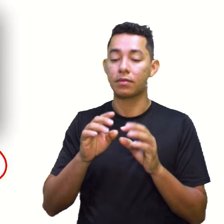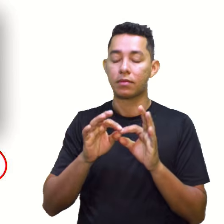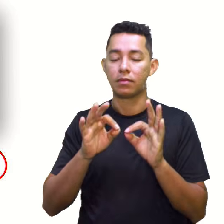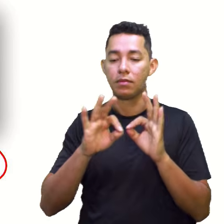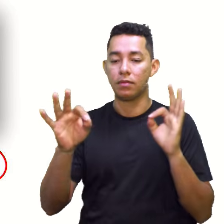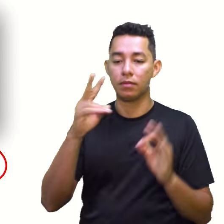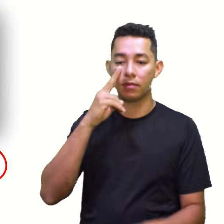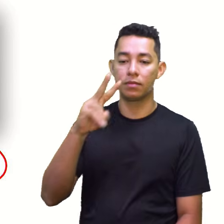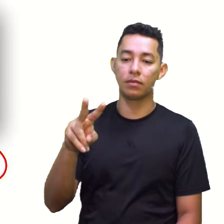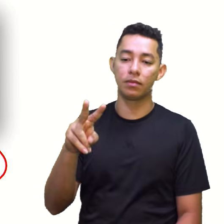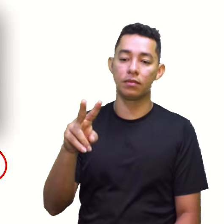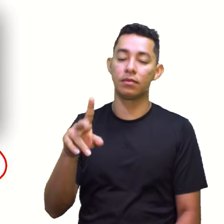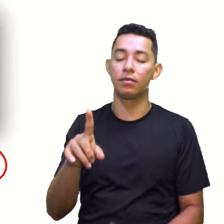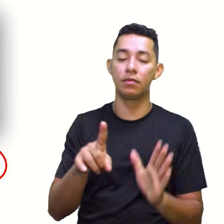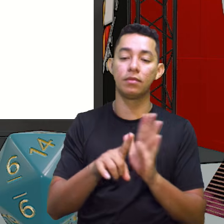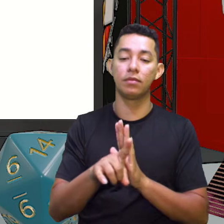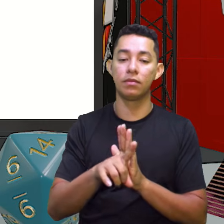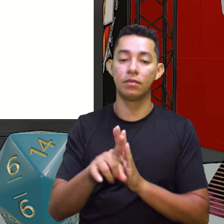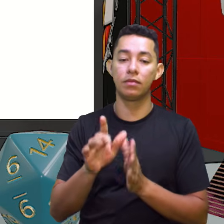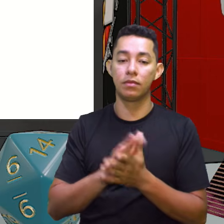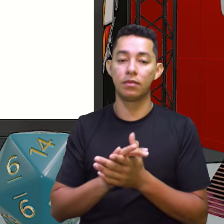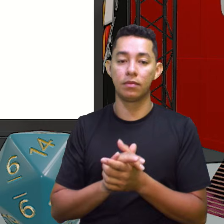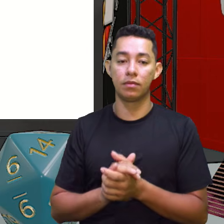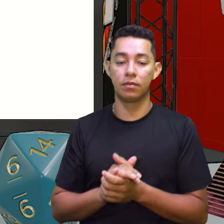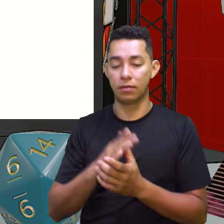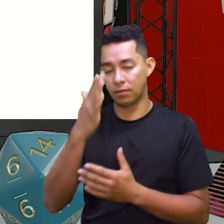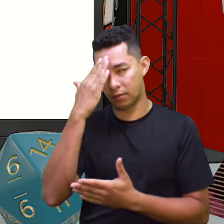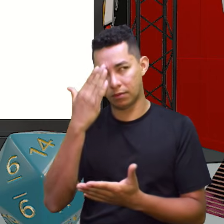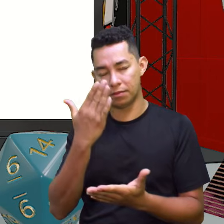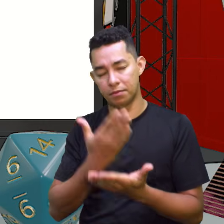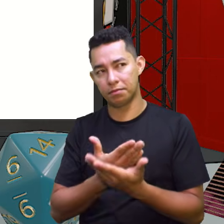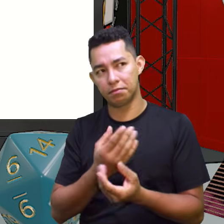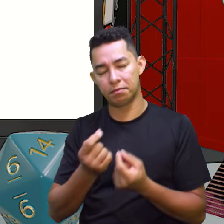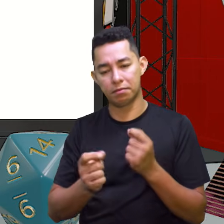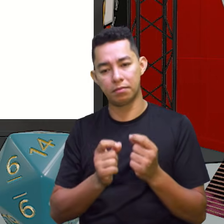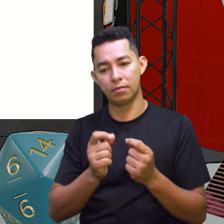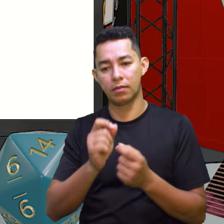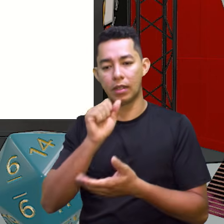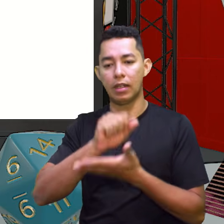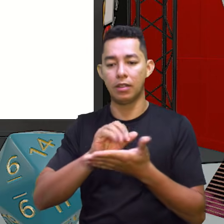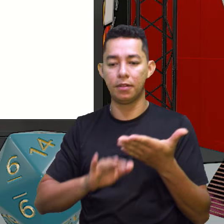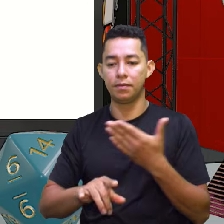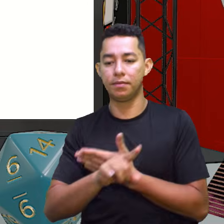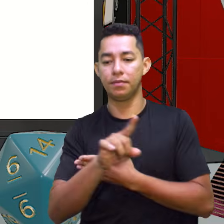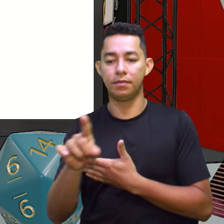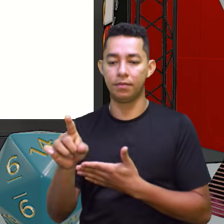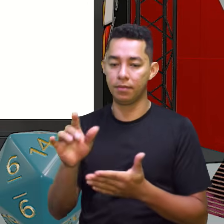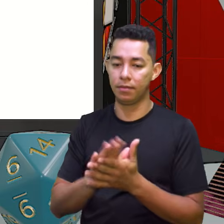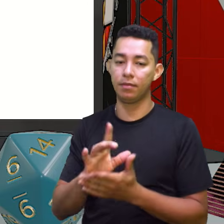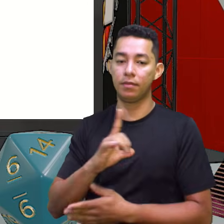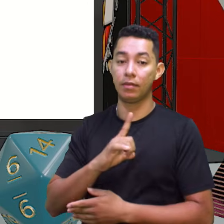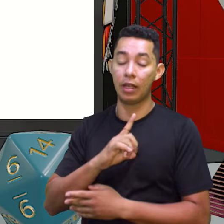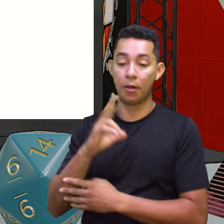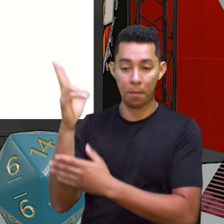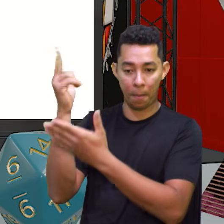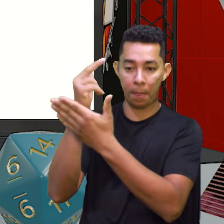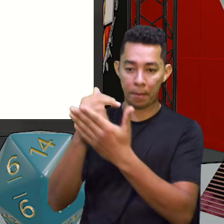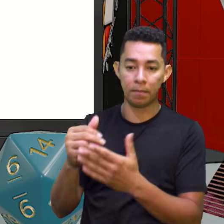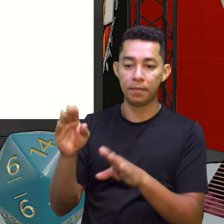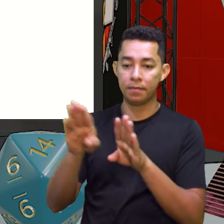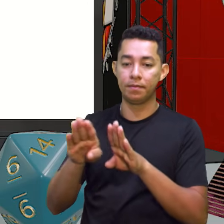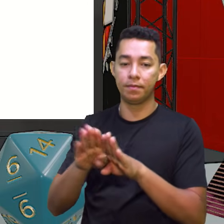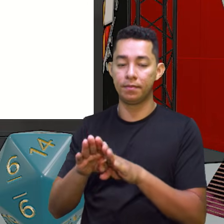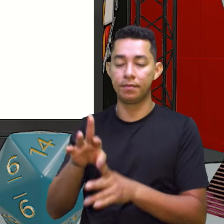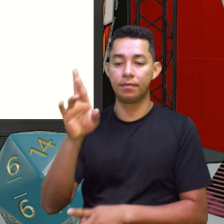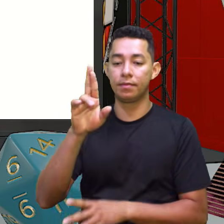olhar. Então, as questões, tá? Acredito que na atividade de vocês aí tem o gráfico também.